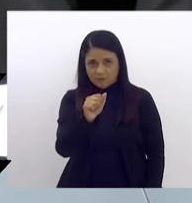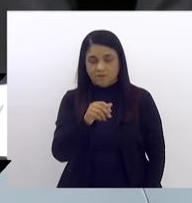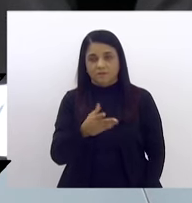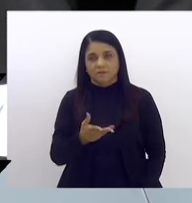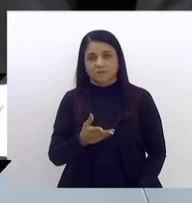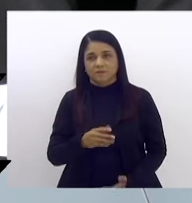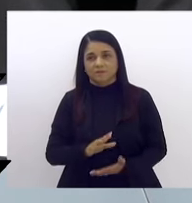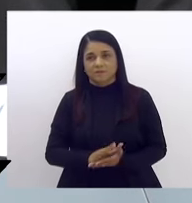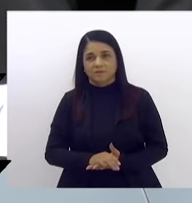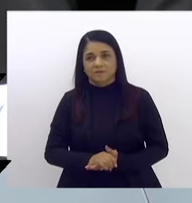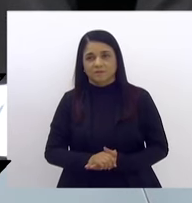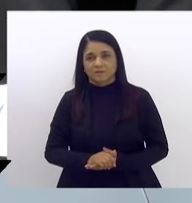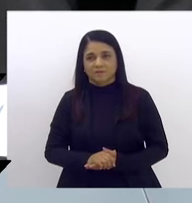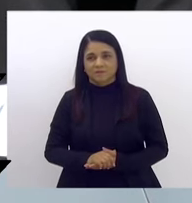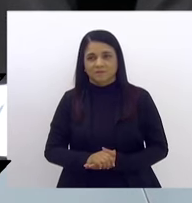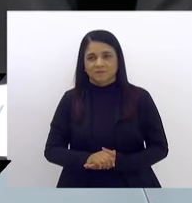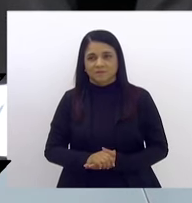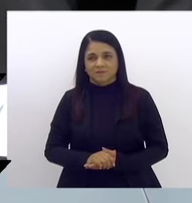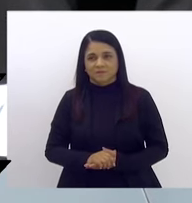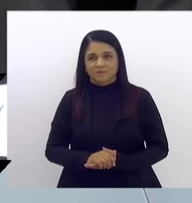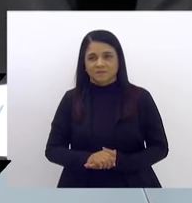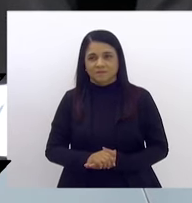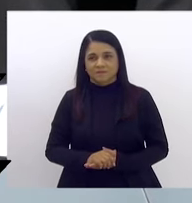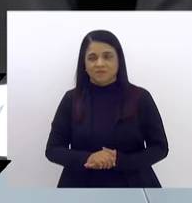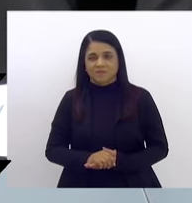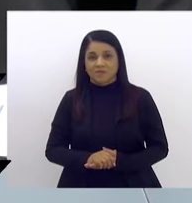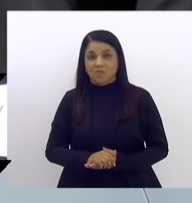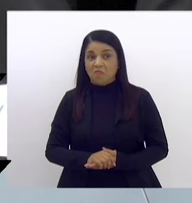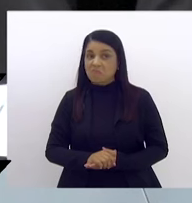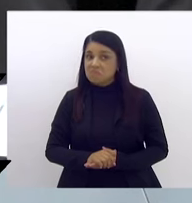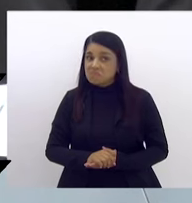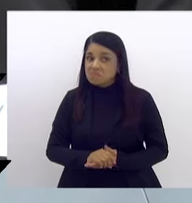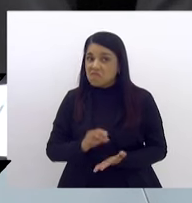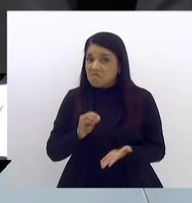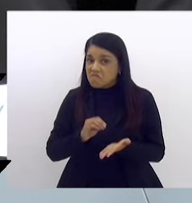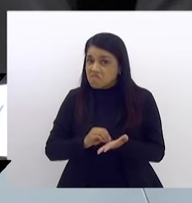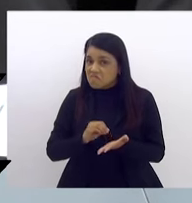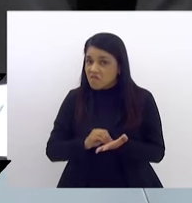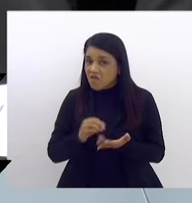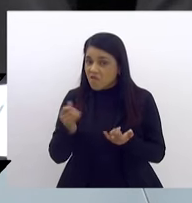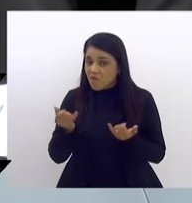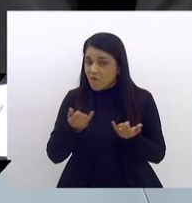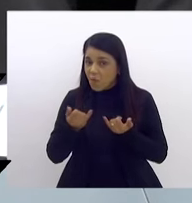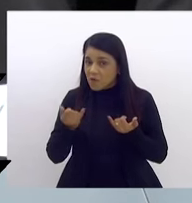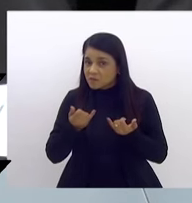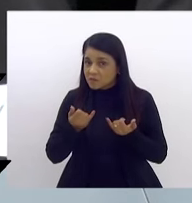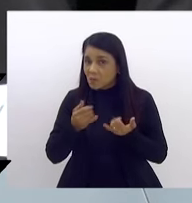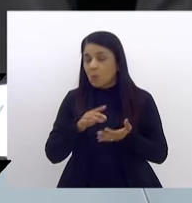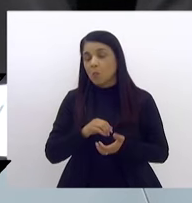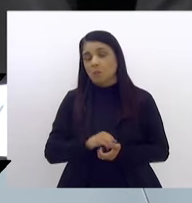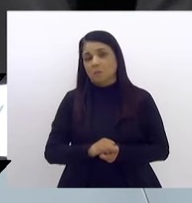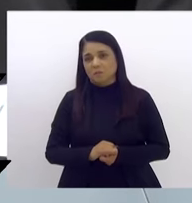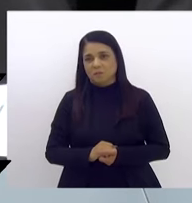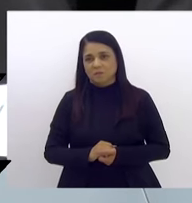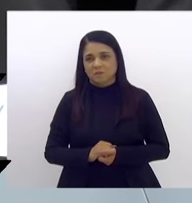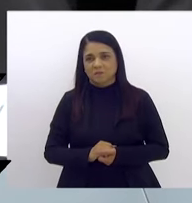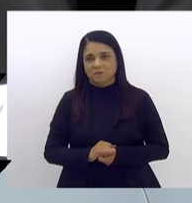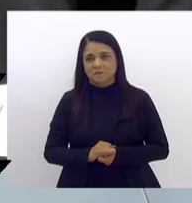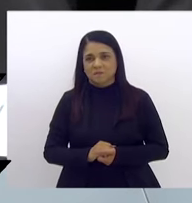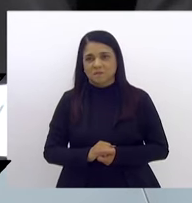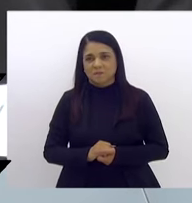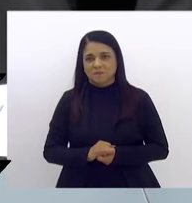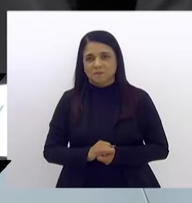mamm por falta de informação tomou uma carona e se